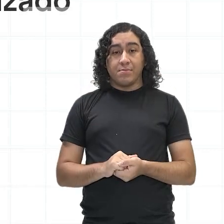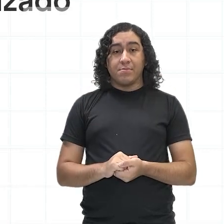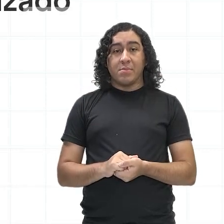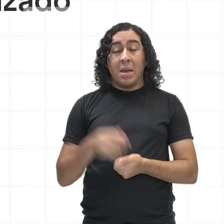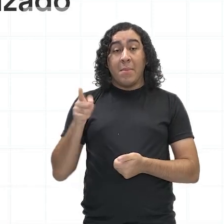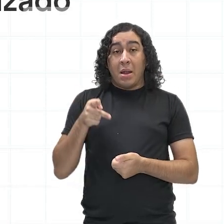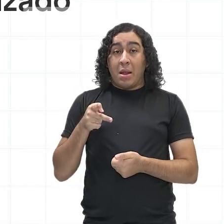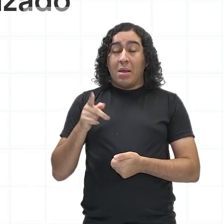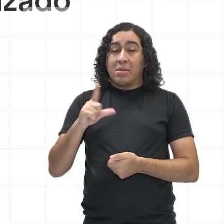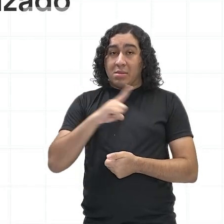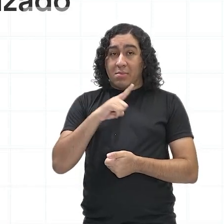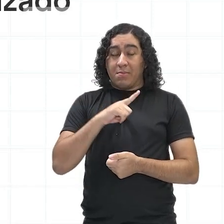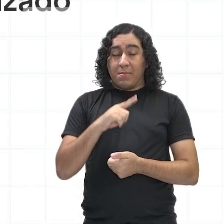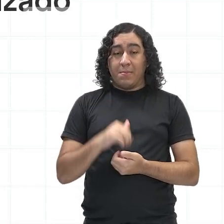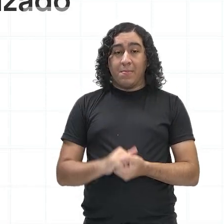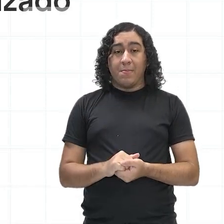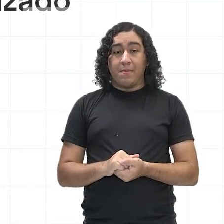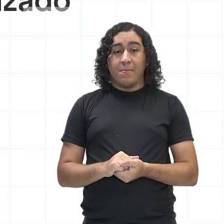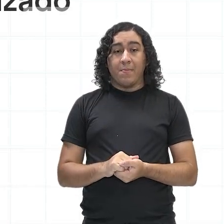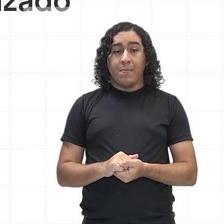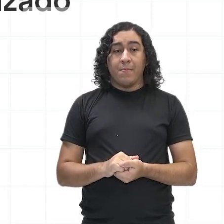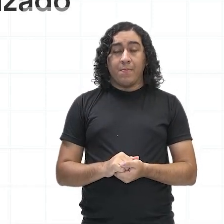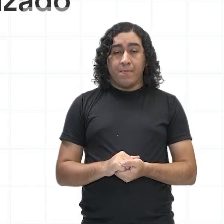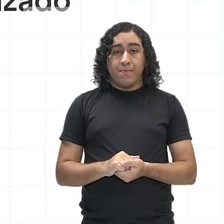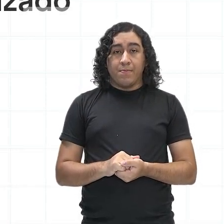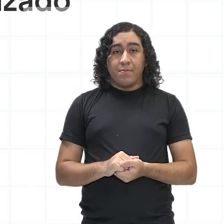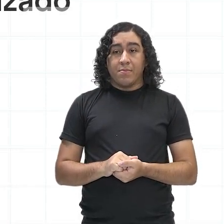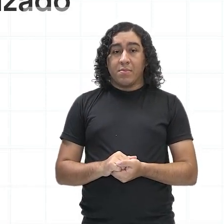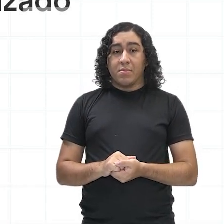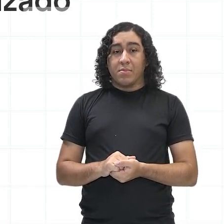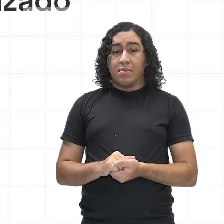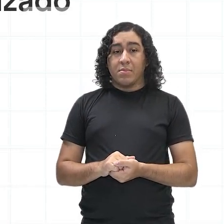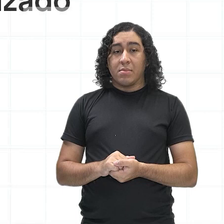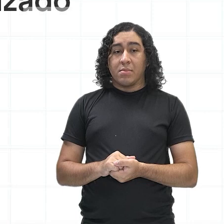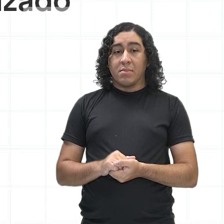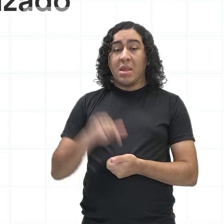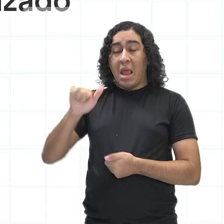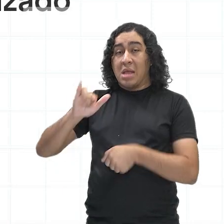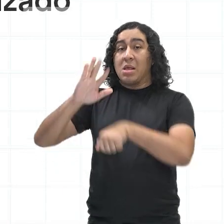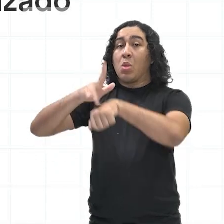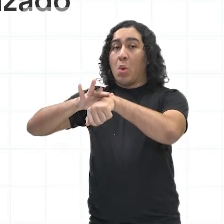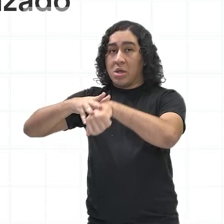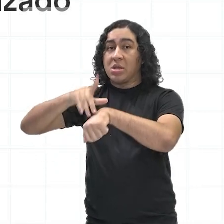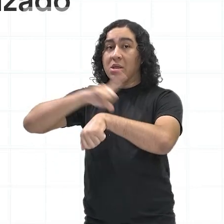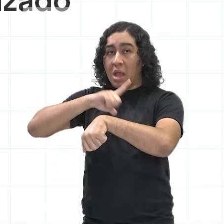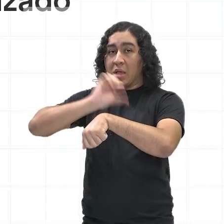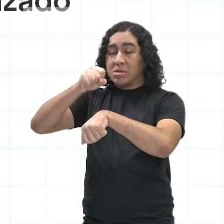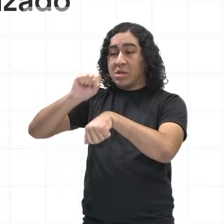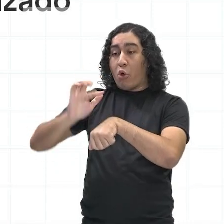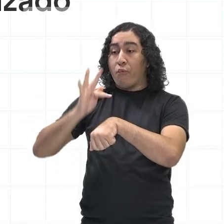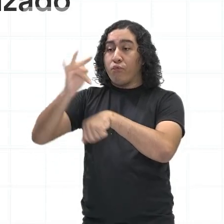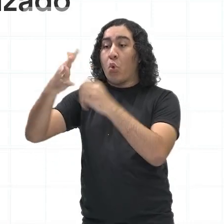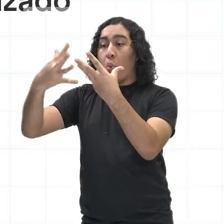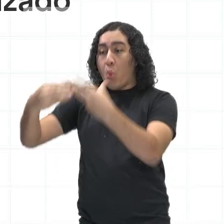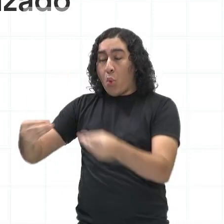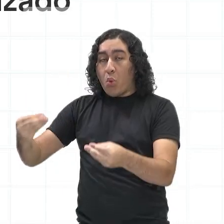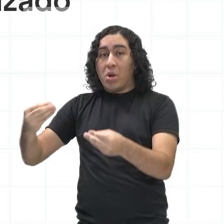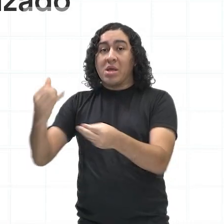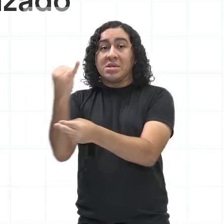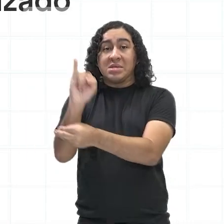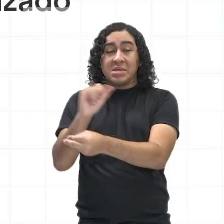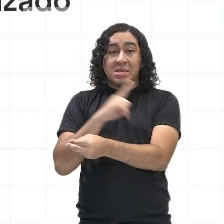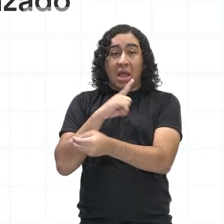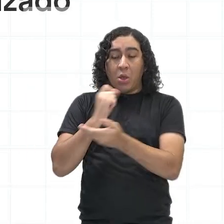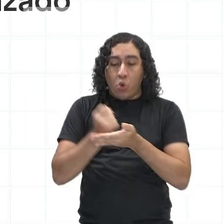tratamento da gonorreia. A gonorreia tem cura e não oferece grandes complicações quando o tratamento é